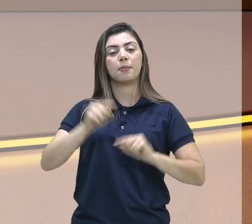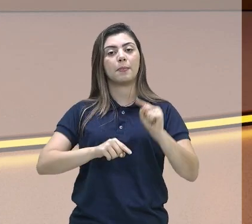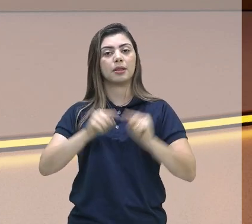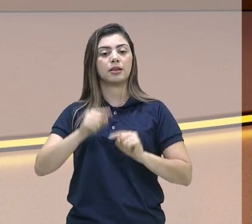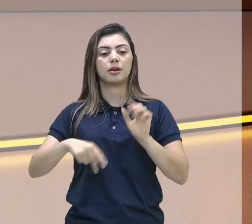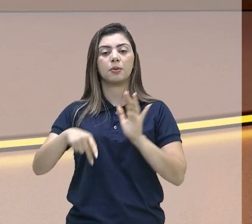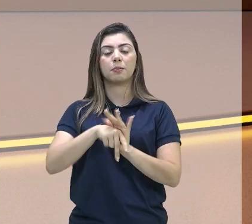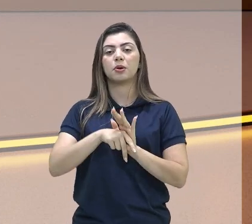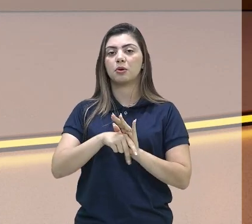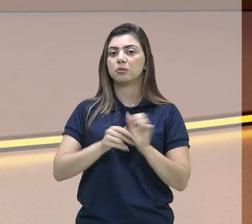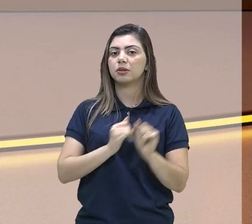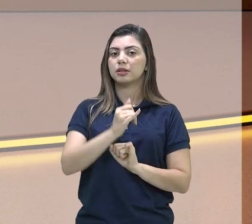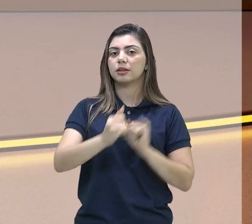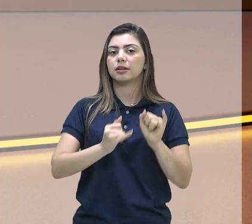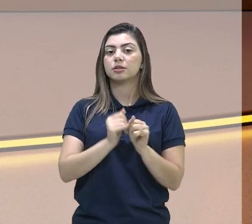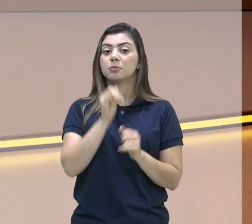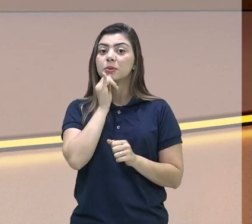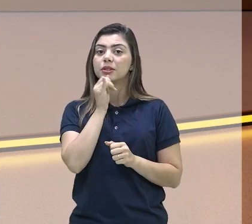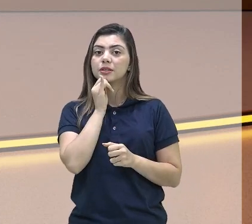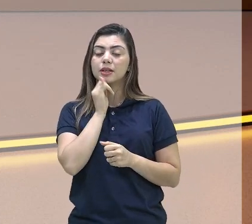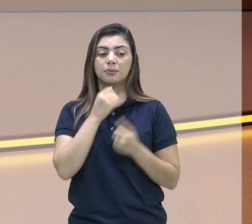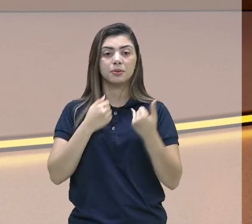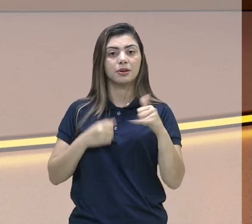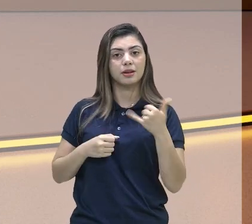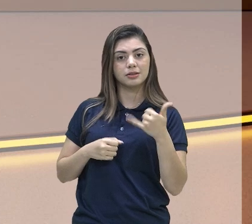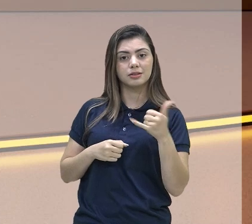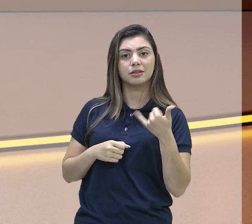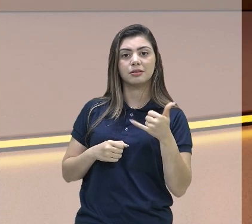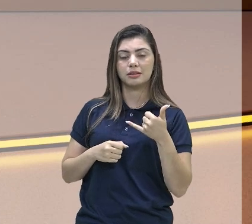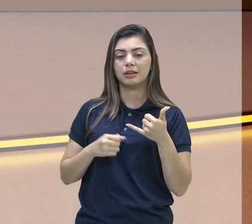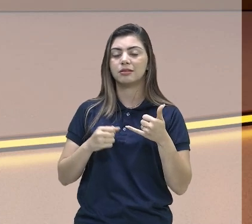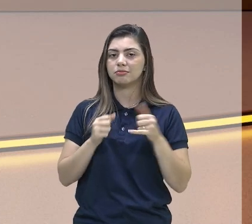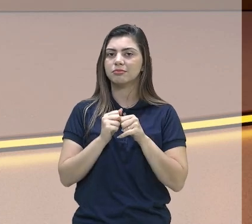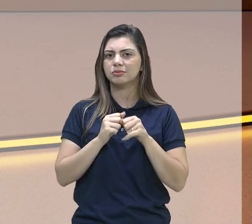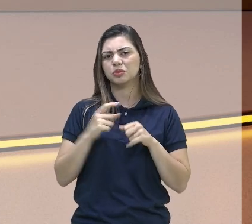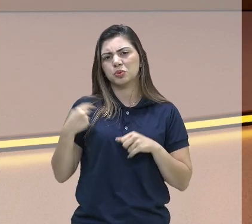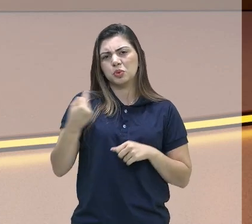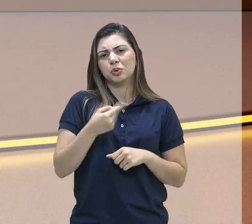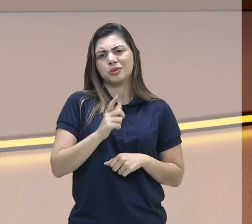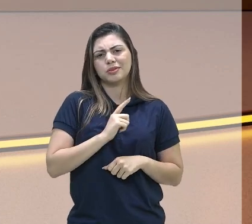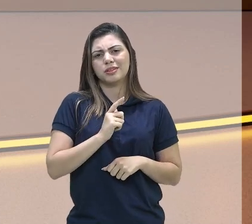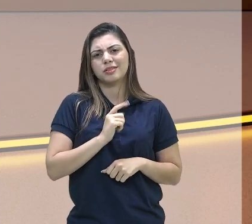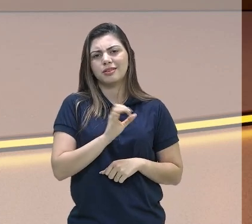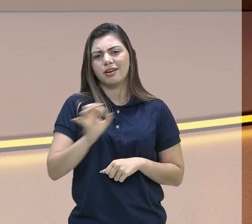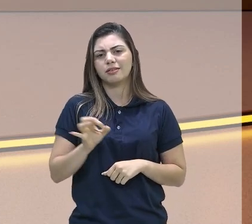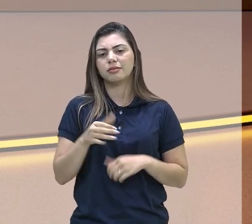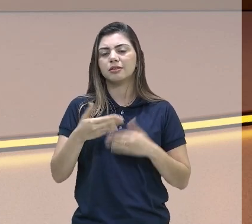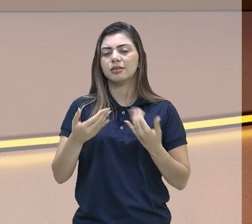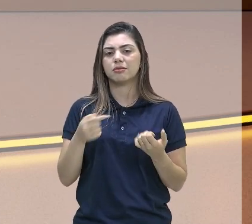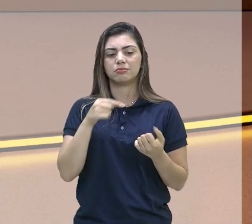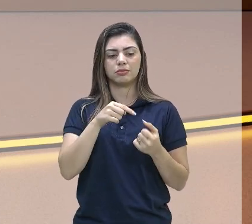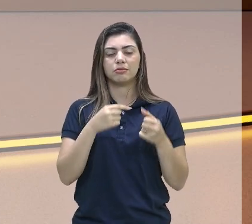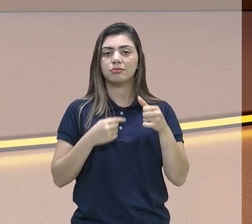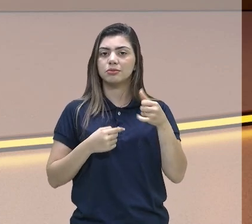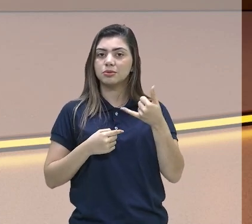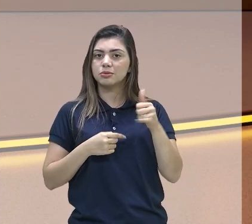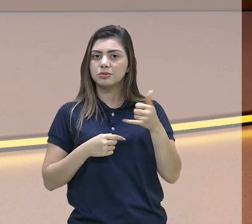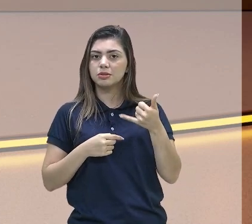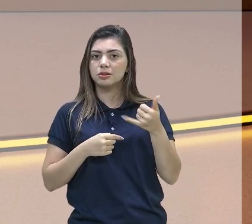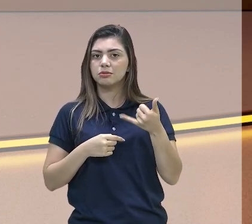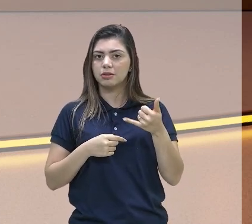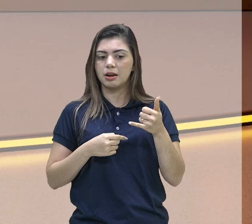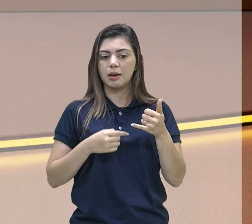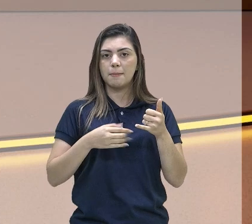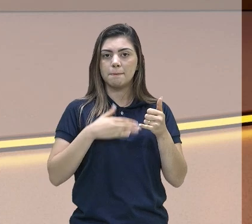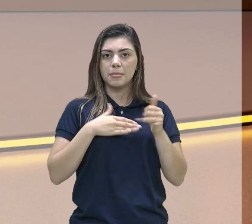próprio celular está difundido pelo mundo todo. Se aquele portador daquele